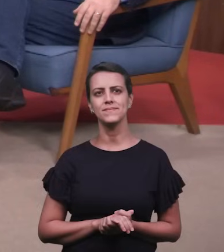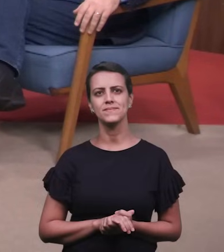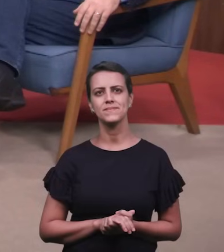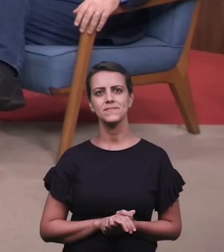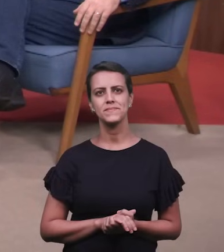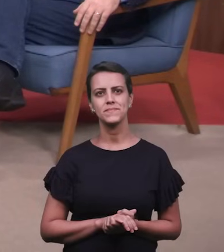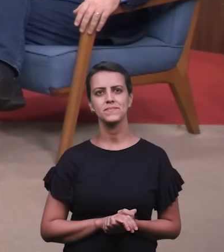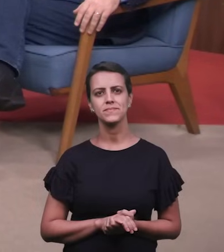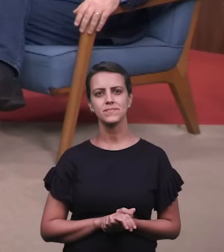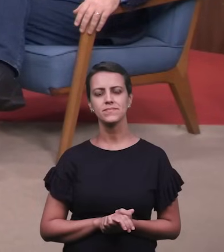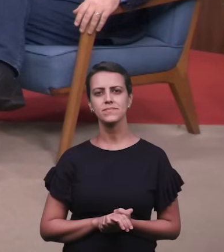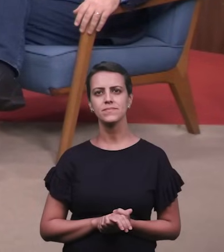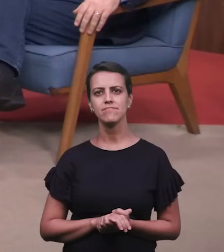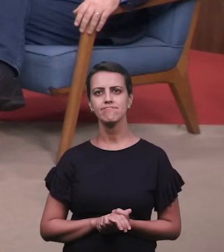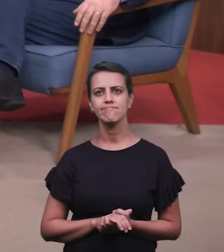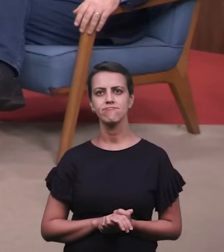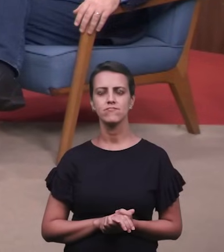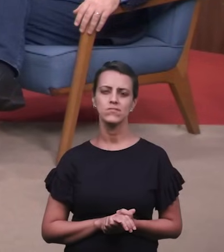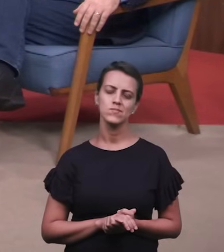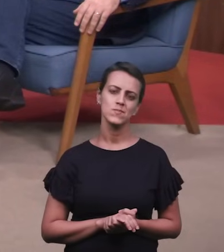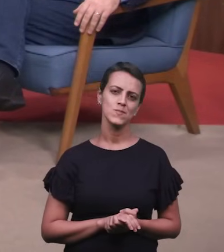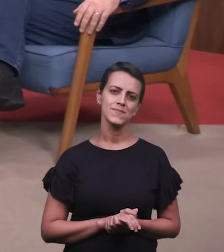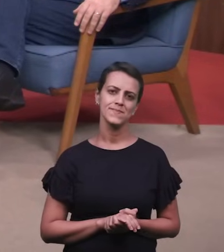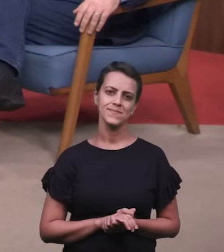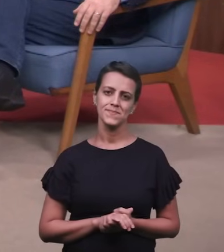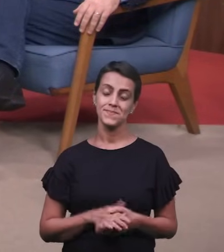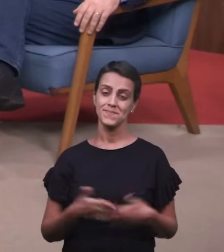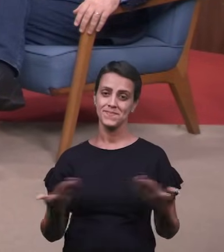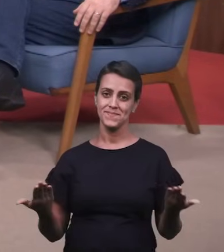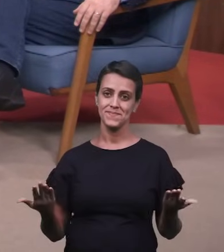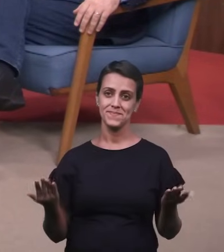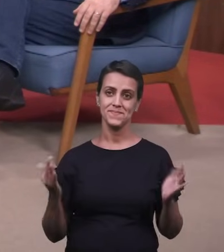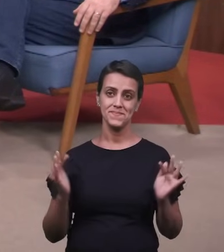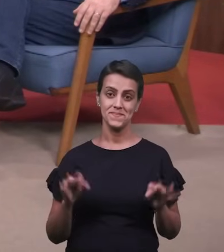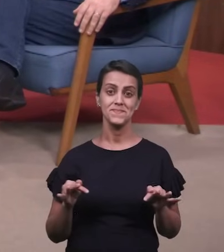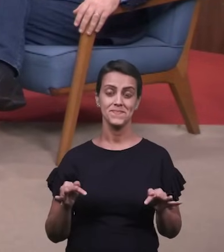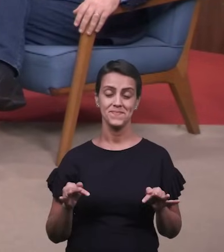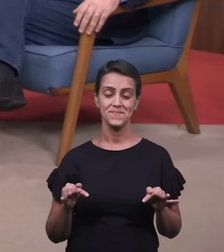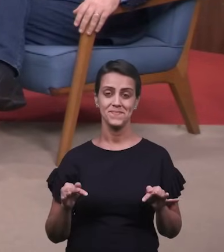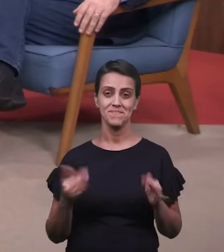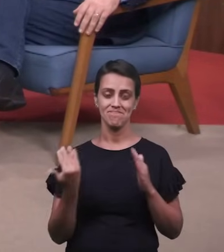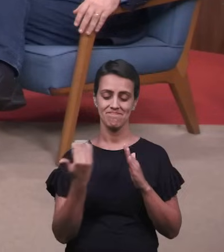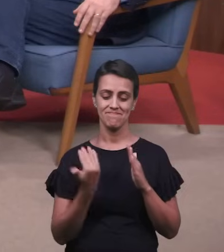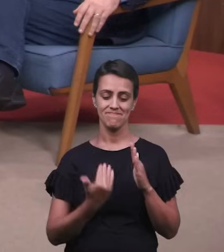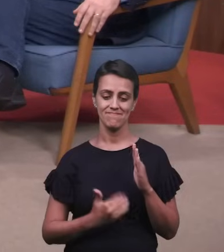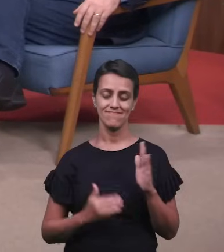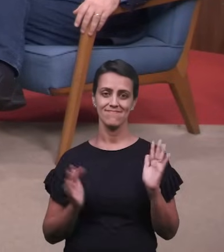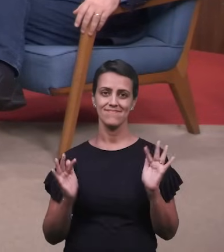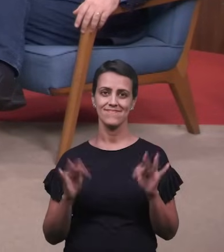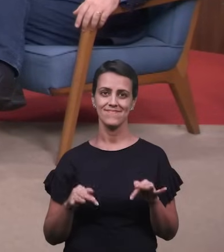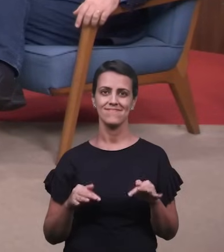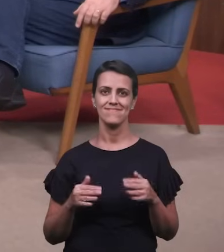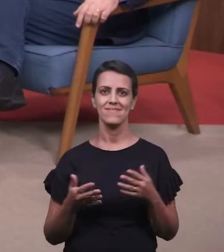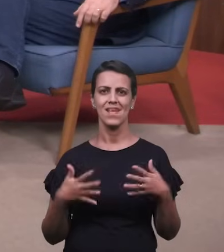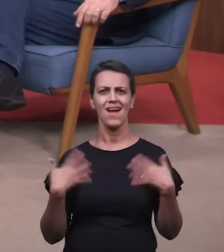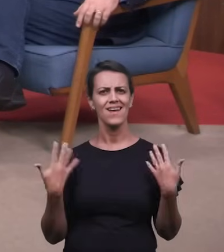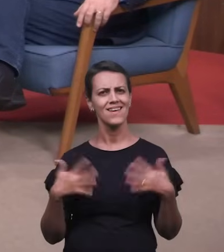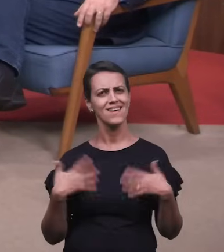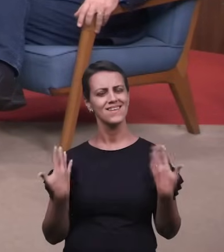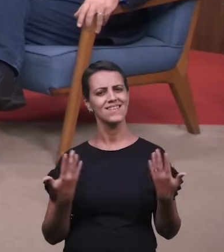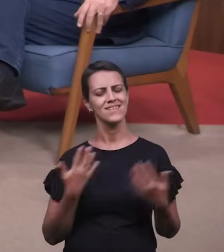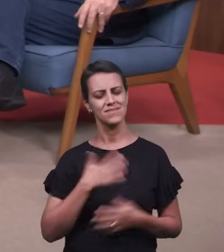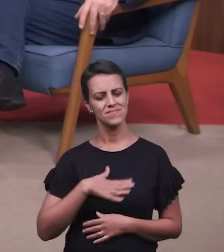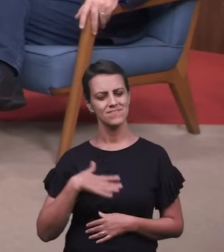programa que nós vamos ter na próxima semana, tá bom? Queridos, estamos chegando ao final do programa, mais uma vez uma alegria, um prazer